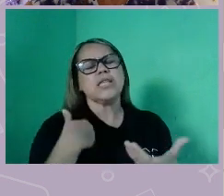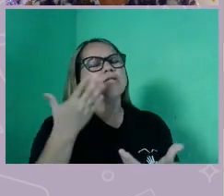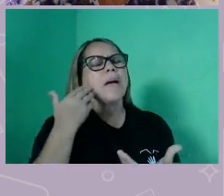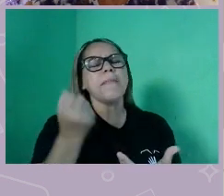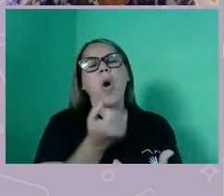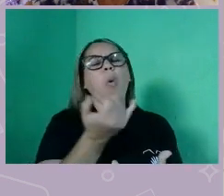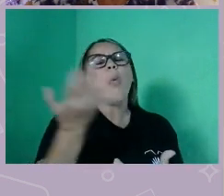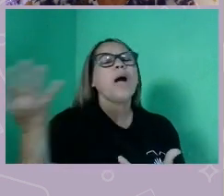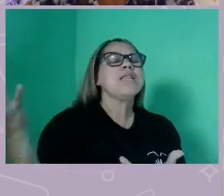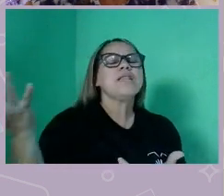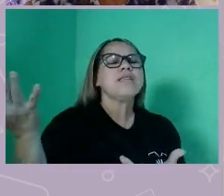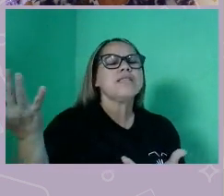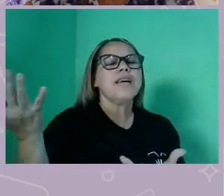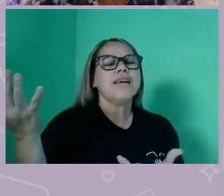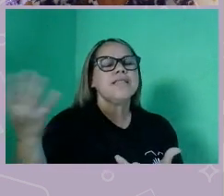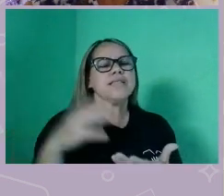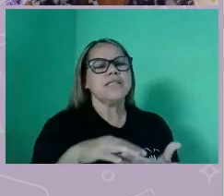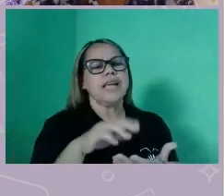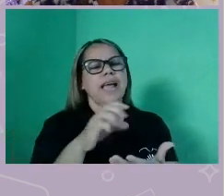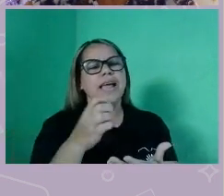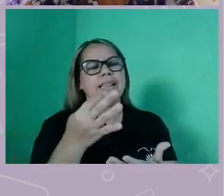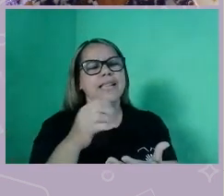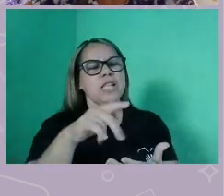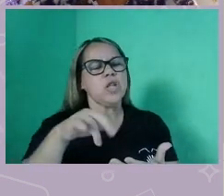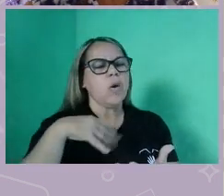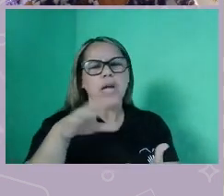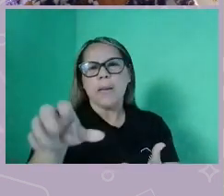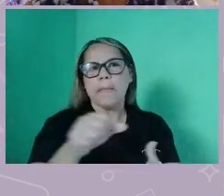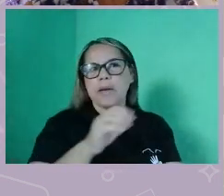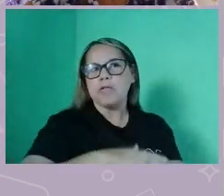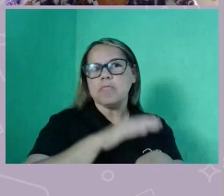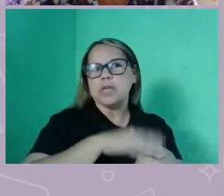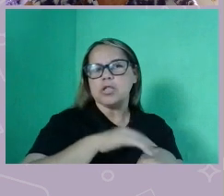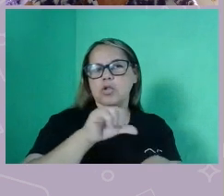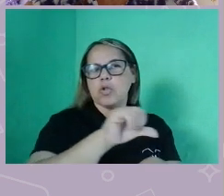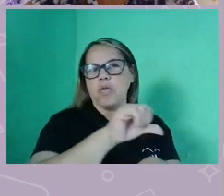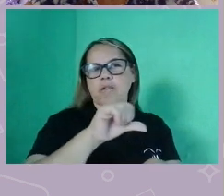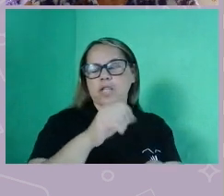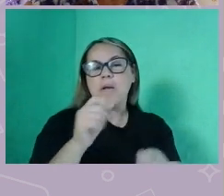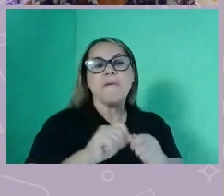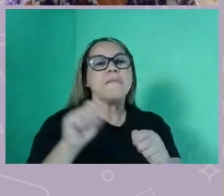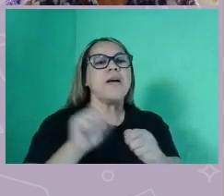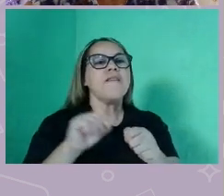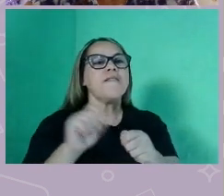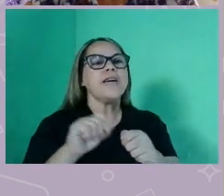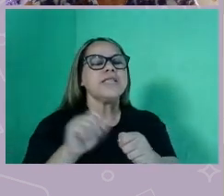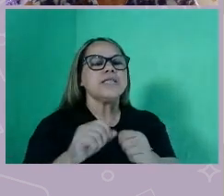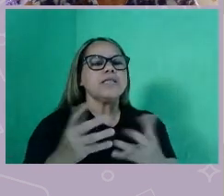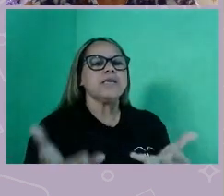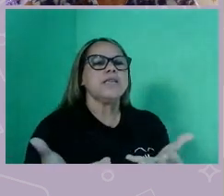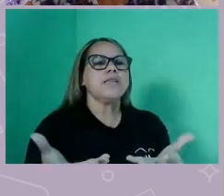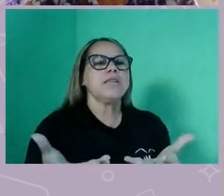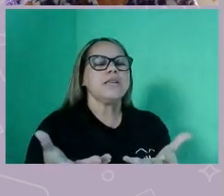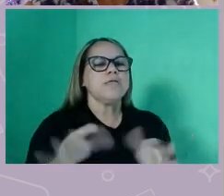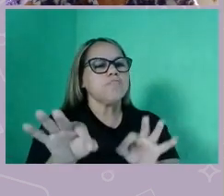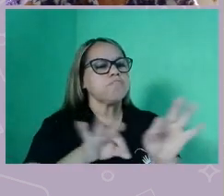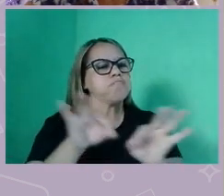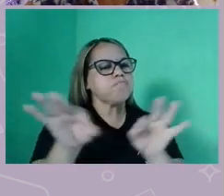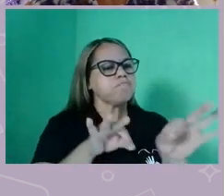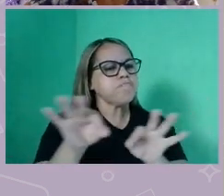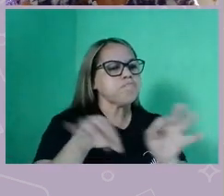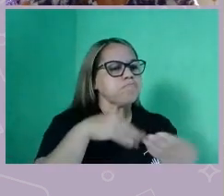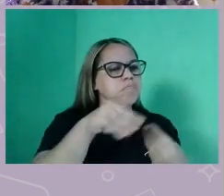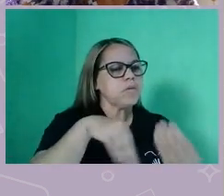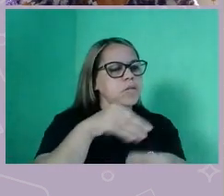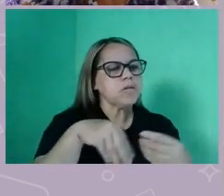de etanol que ele pegou dessa solução mais concentrada de 99% para fazer esse preparo dessa solução